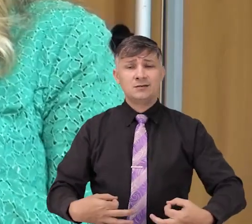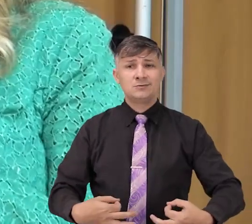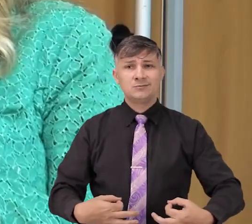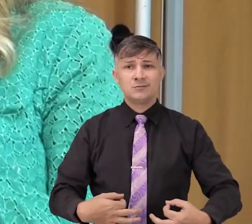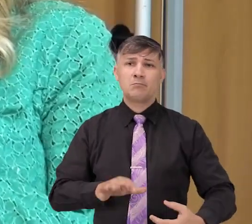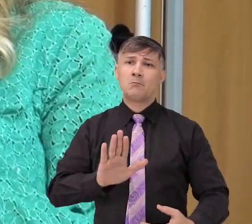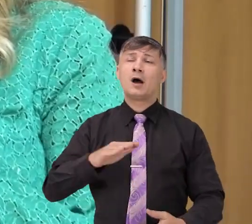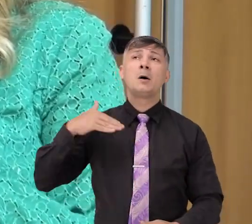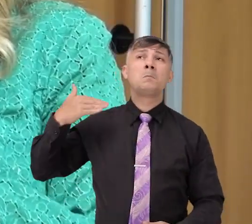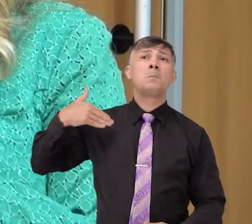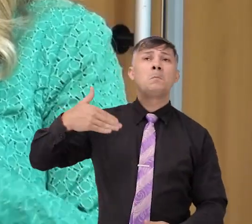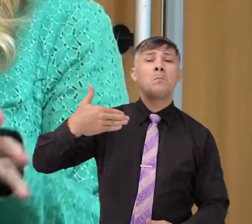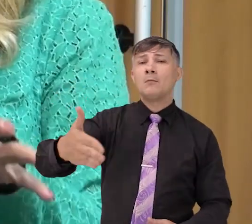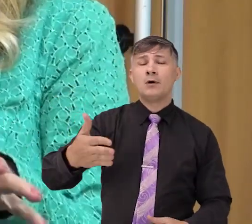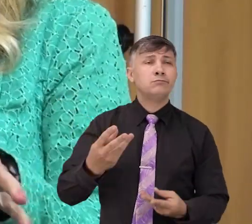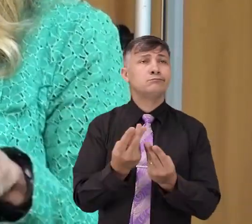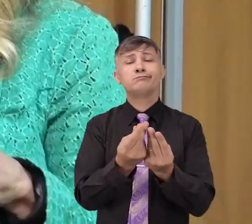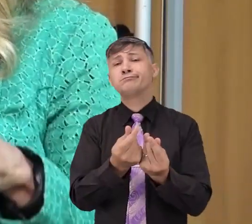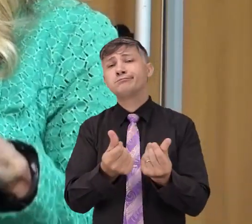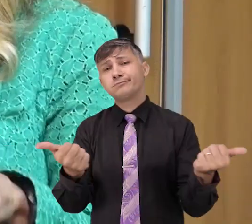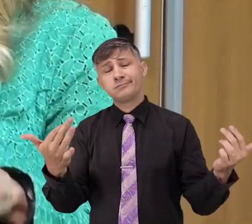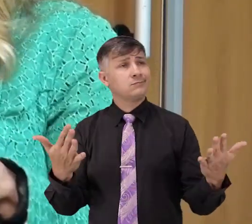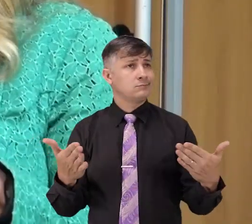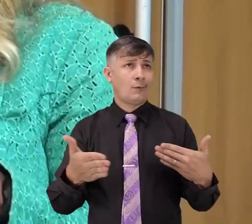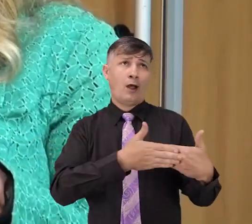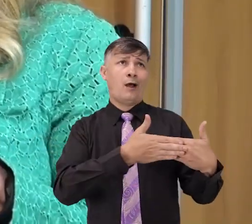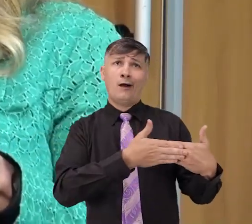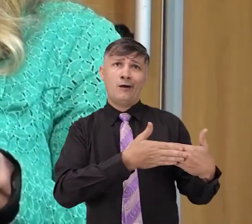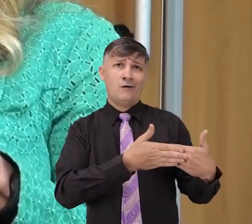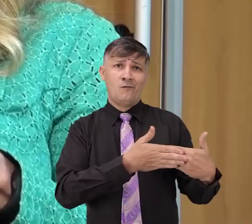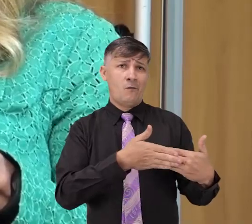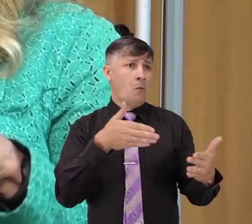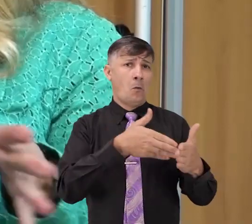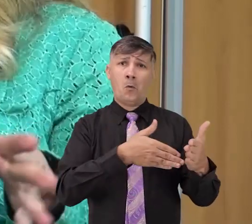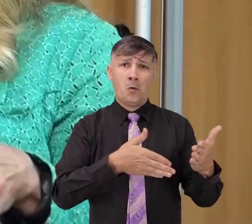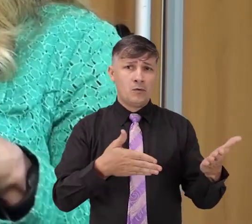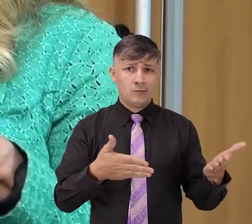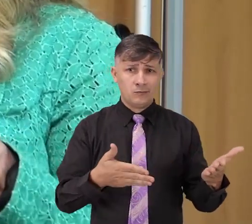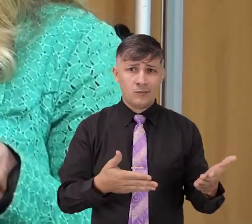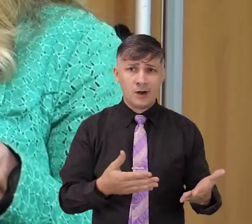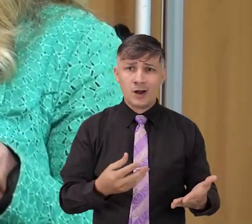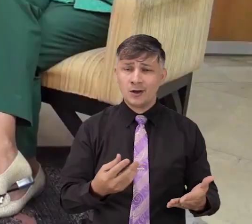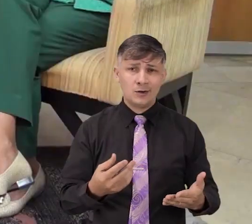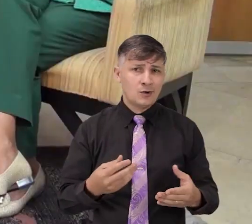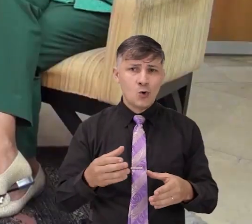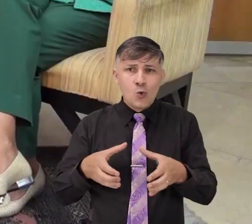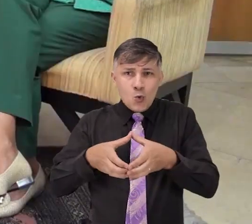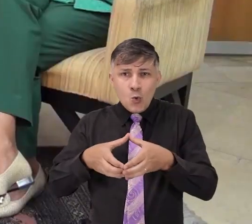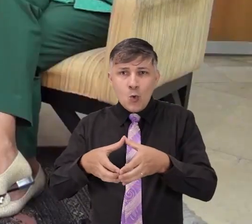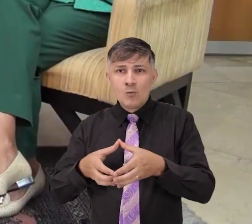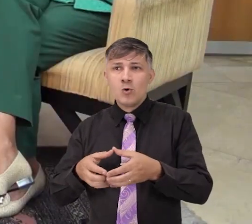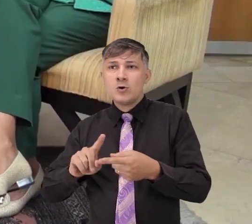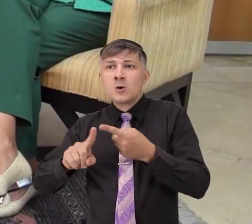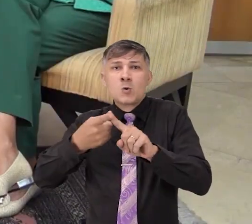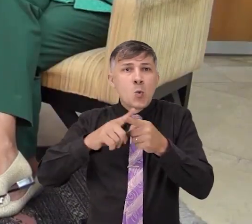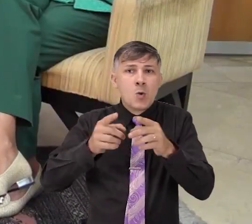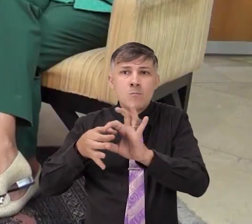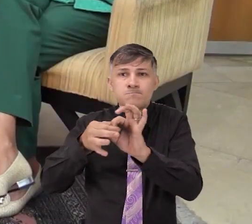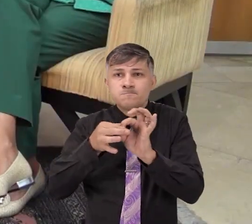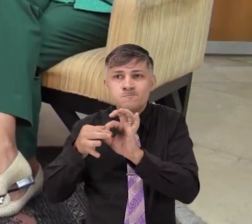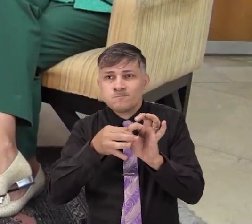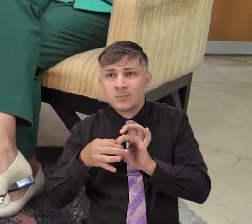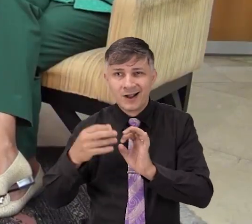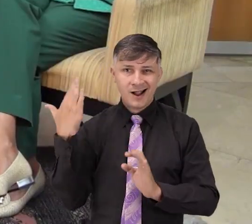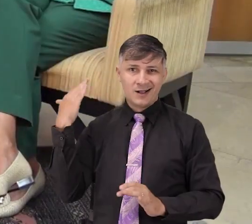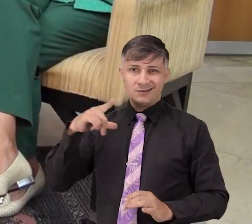acho que acabou, não me enganando, porque ficou muito restrito, que eram os núcleos de conciliação. Pois é, eu ia te perguntar isso. Eram os núcleos